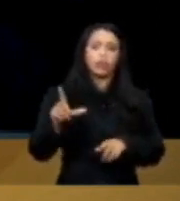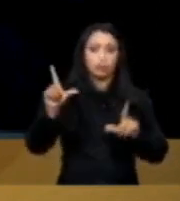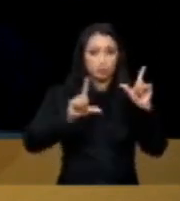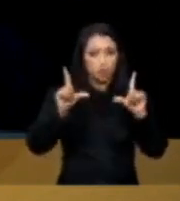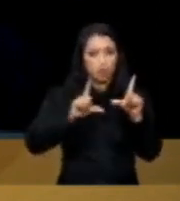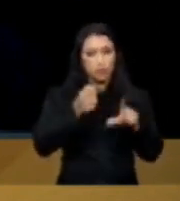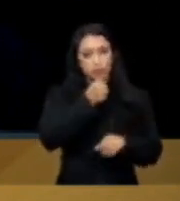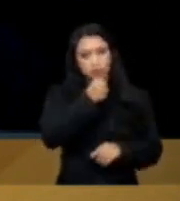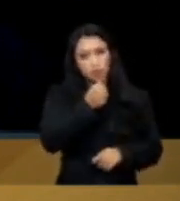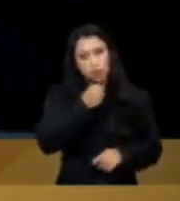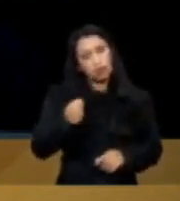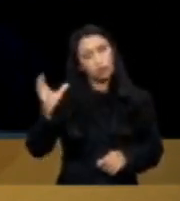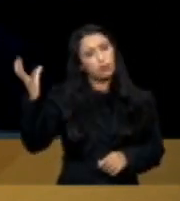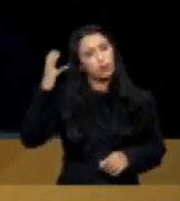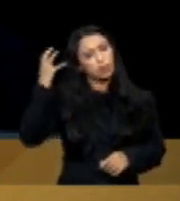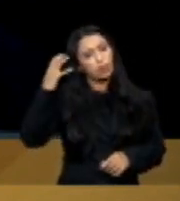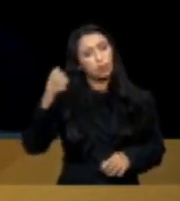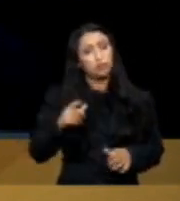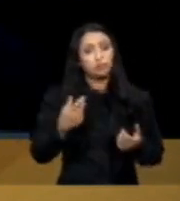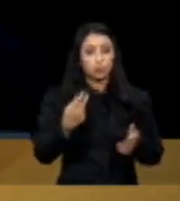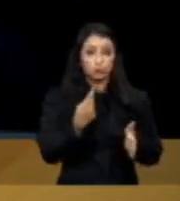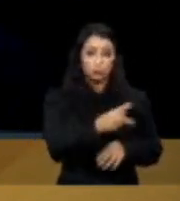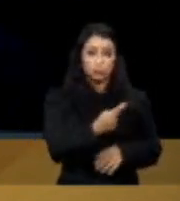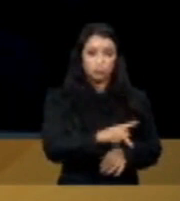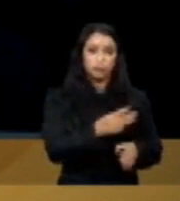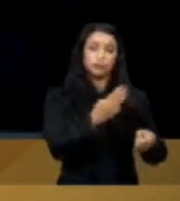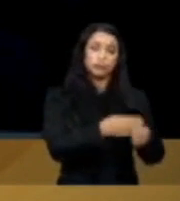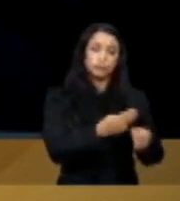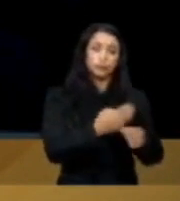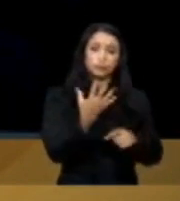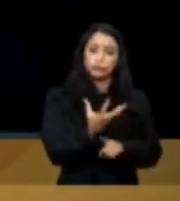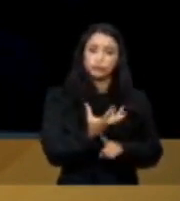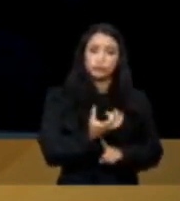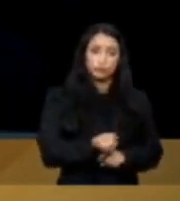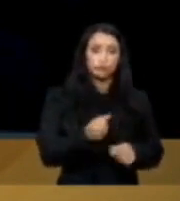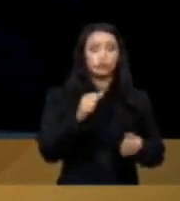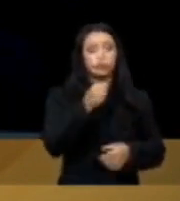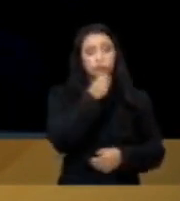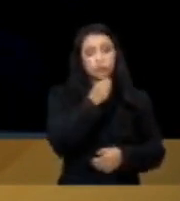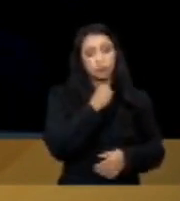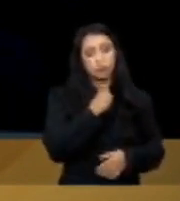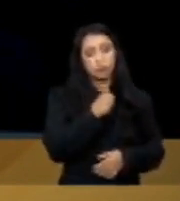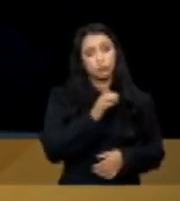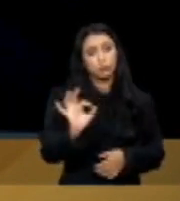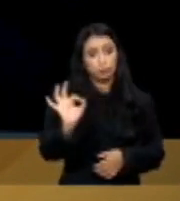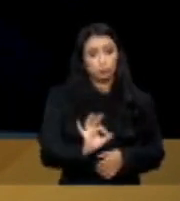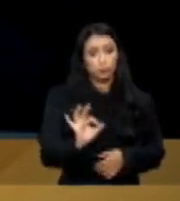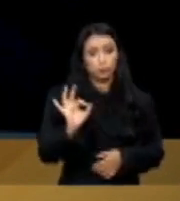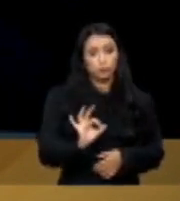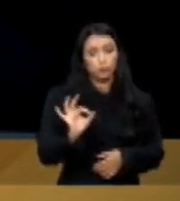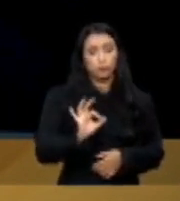ao princípio da regionalização da produção cultural, artística e jornalística nos